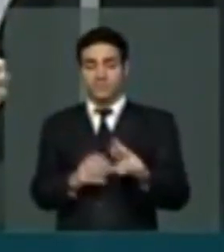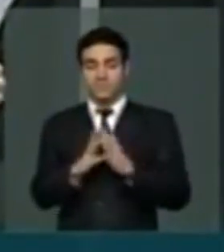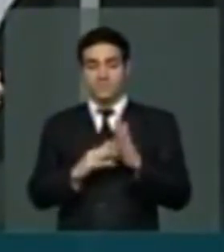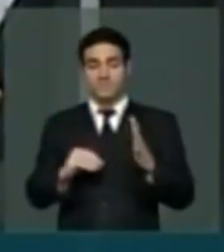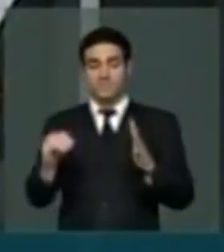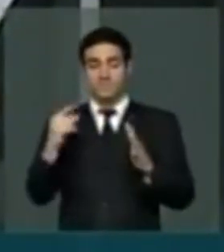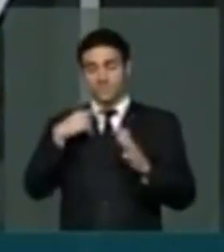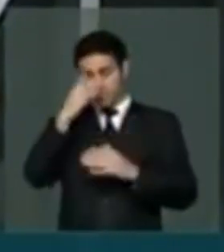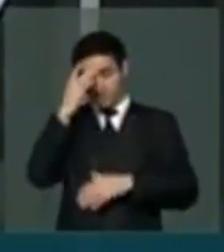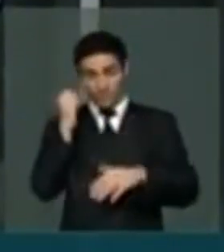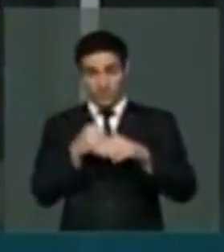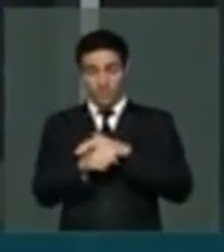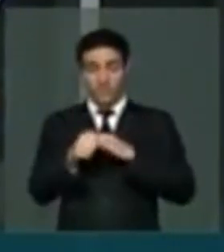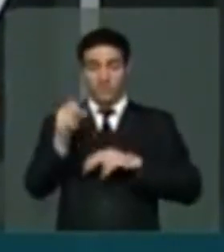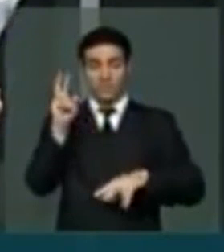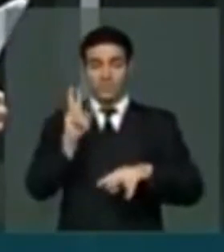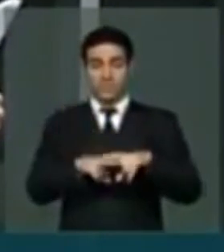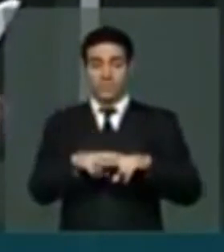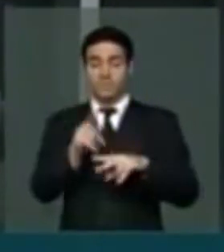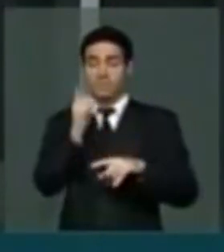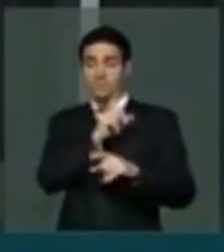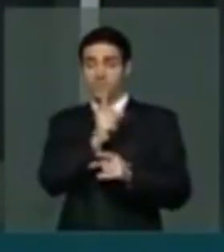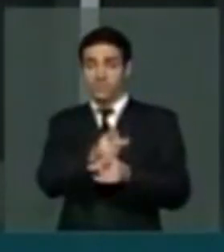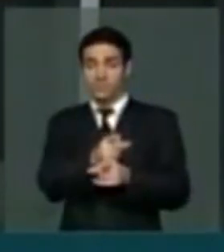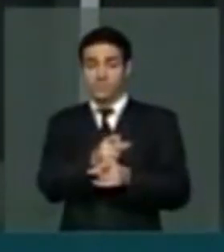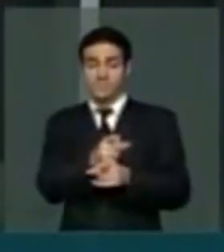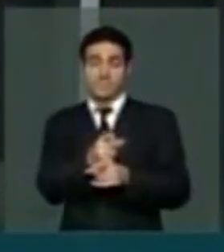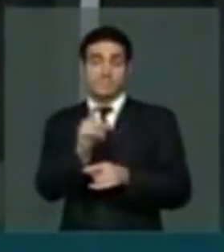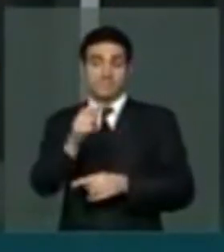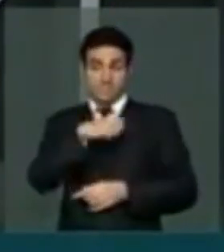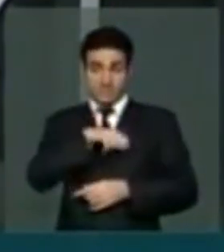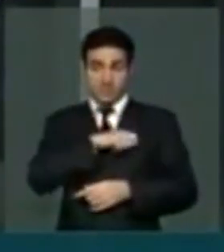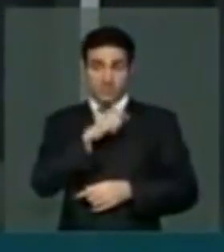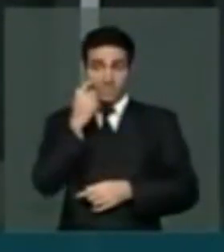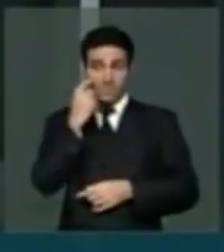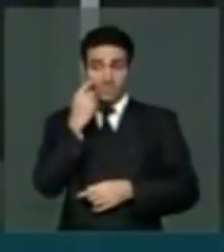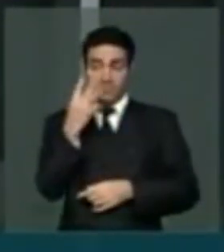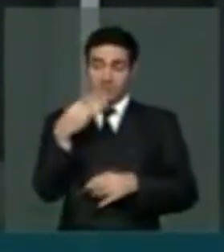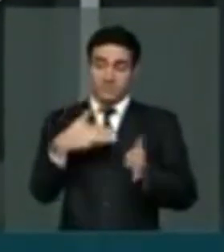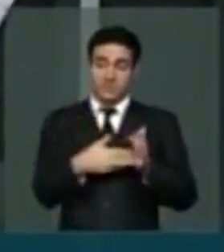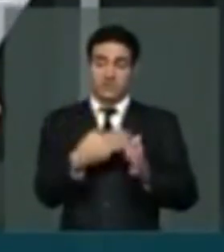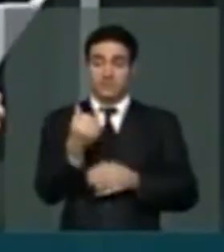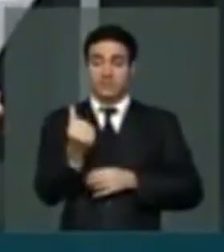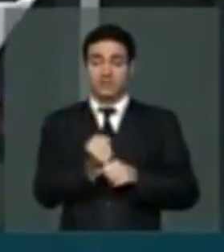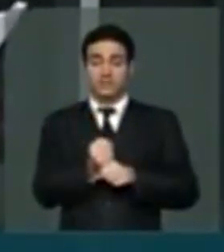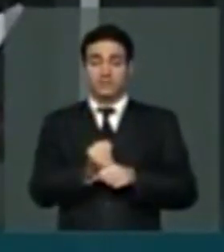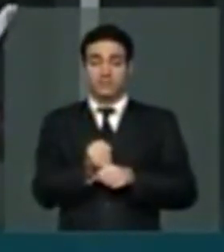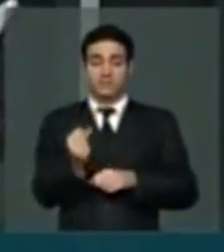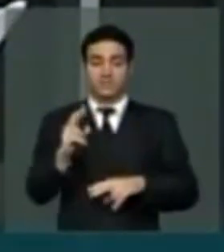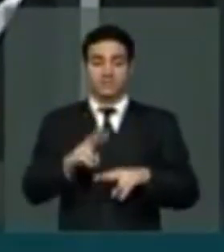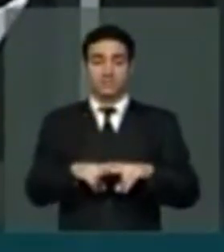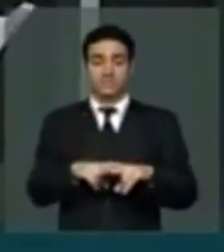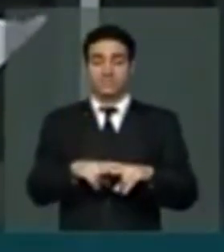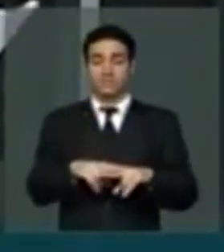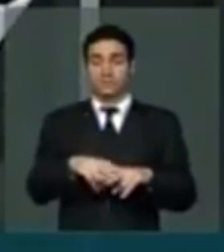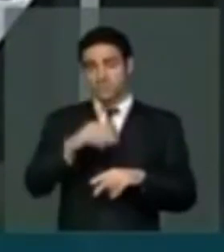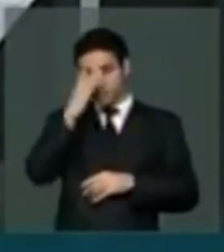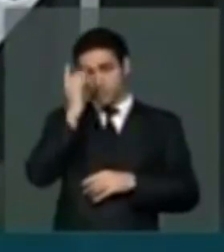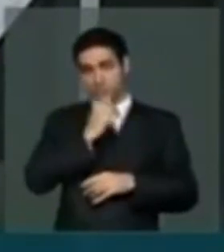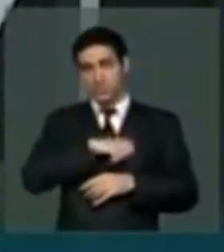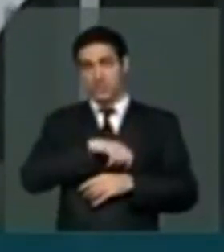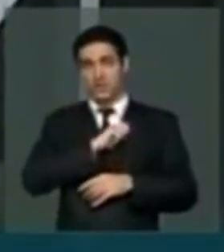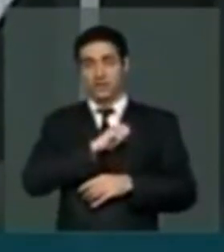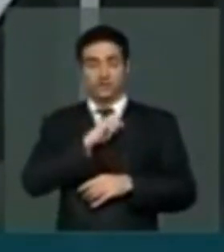preso em delegacia após a lavratura do flagrante. Atenção, delegado, 3 a 6 anos de cadeia para vossa senhoria.